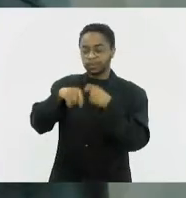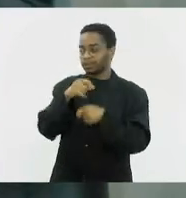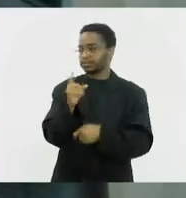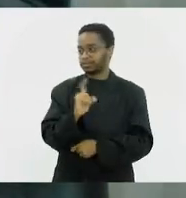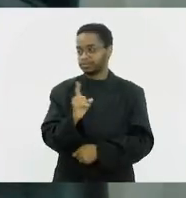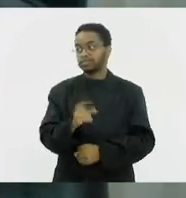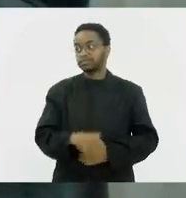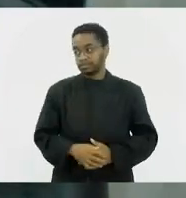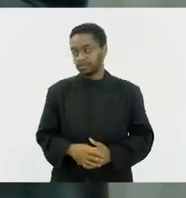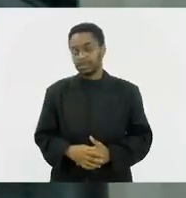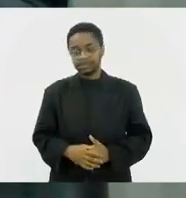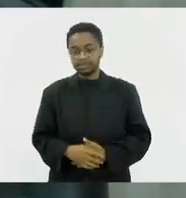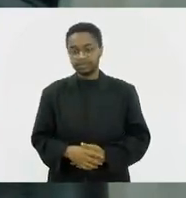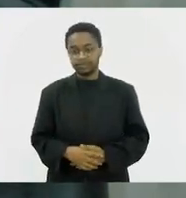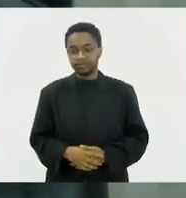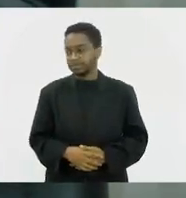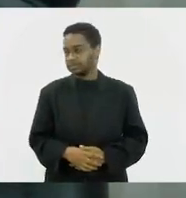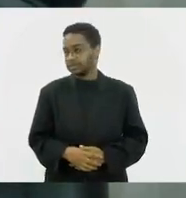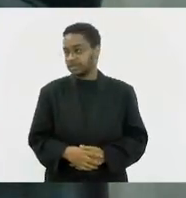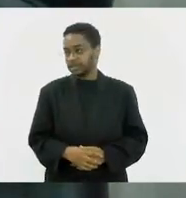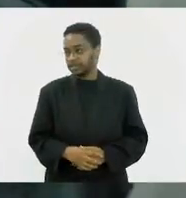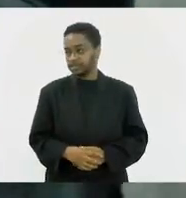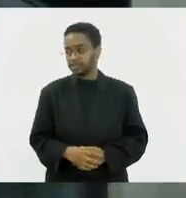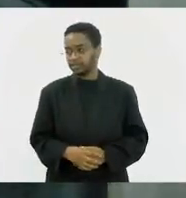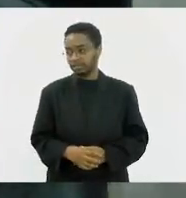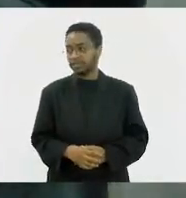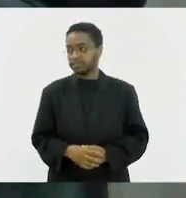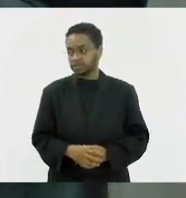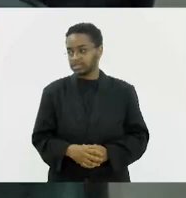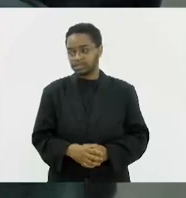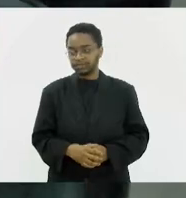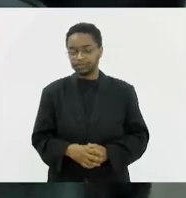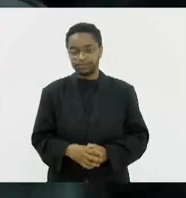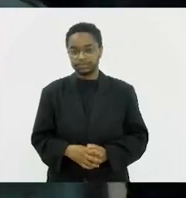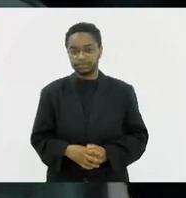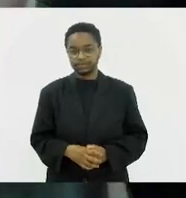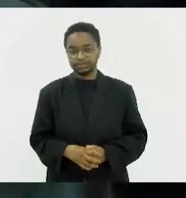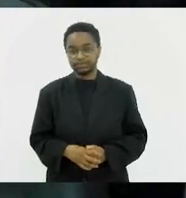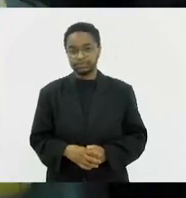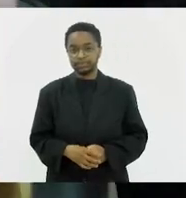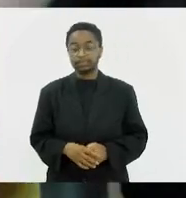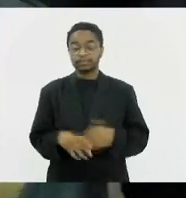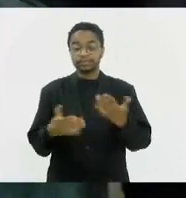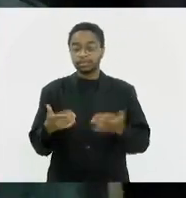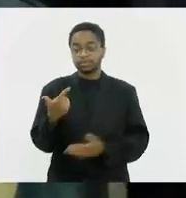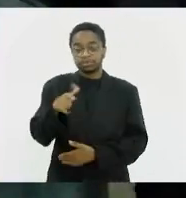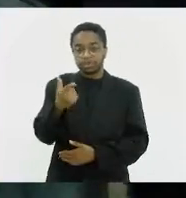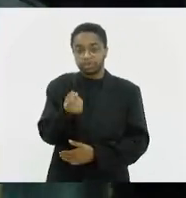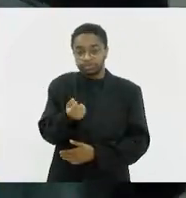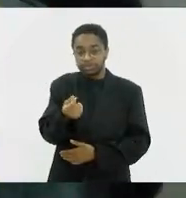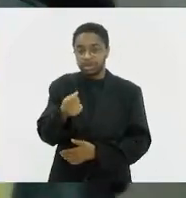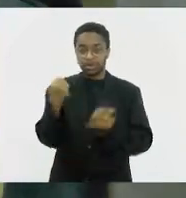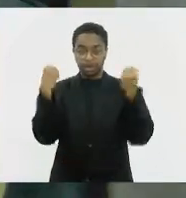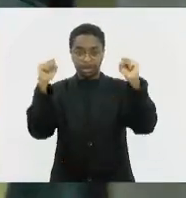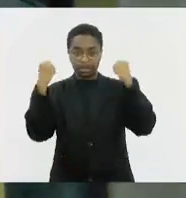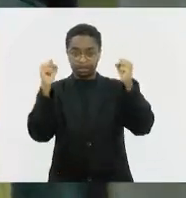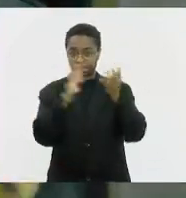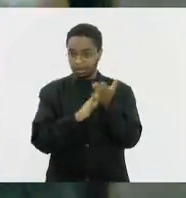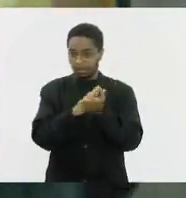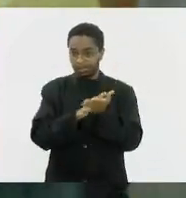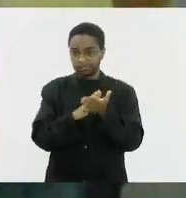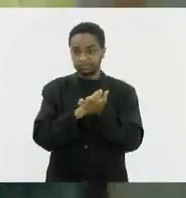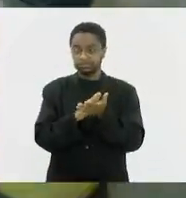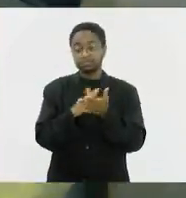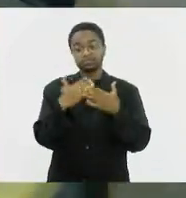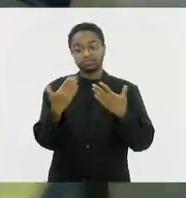precisa gastar muito dinheiro. Você pode subir escada. Pronto. Não tenho dinheiro para ir para a academia. Sobe escada.